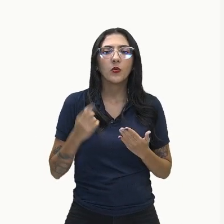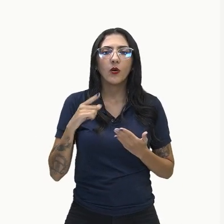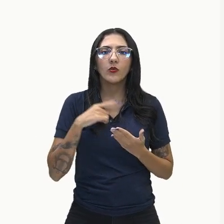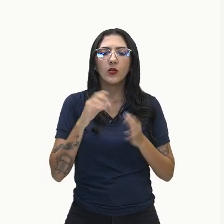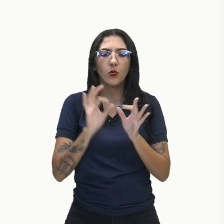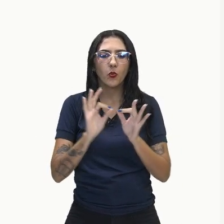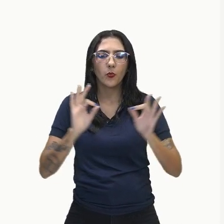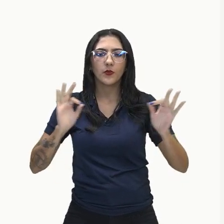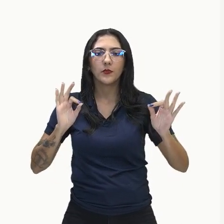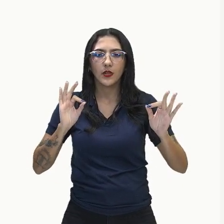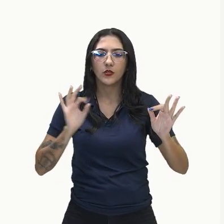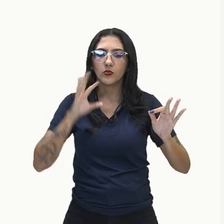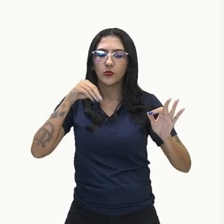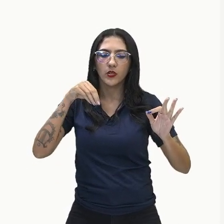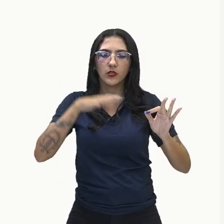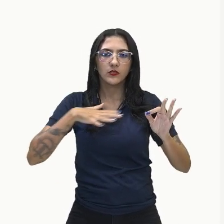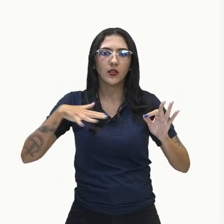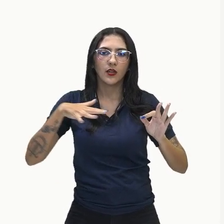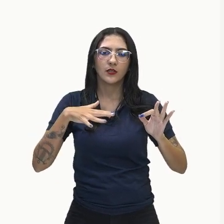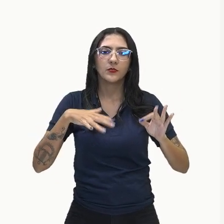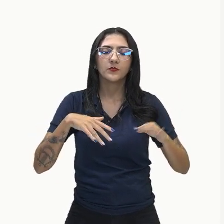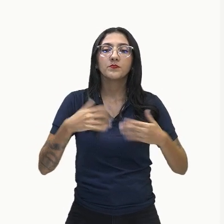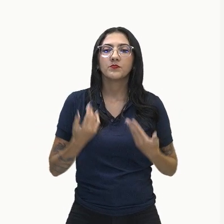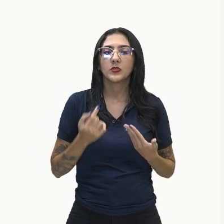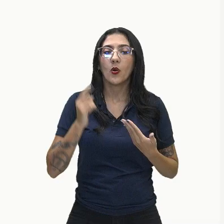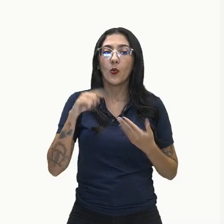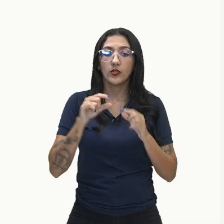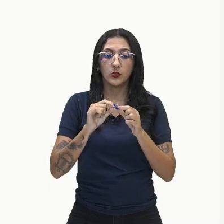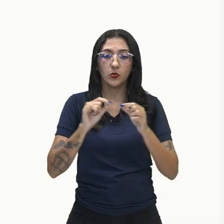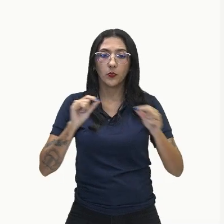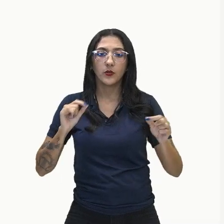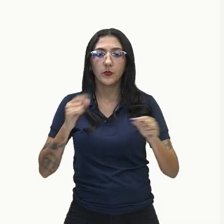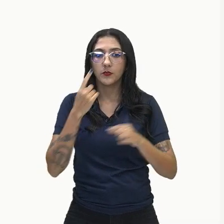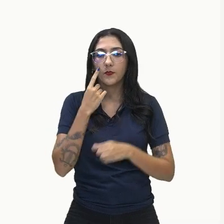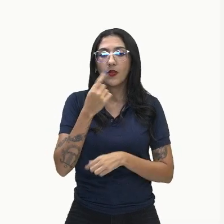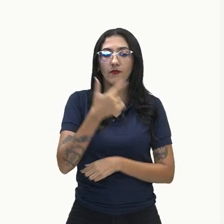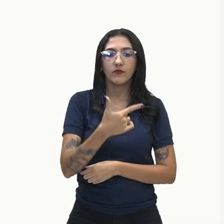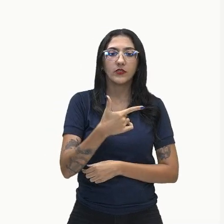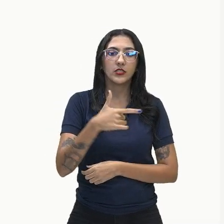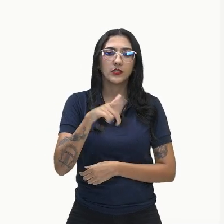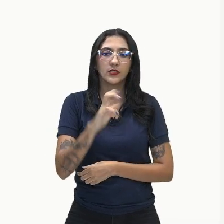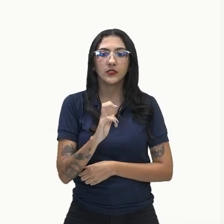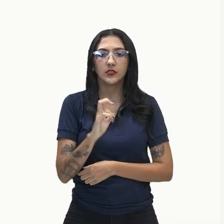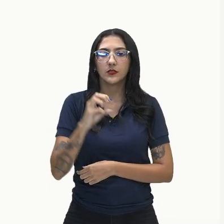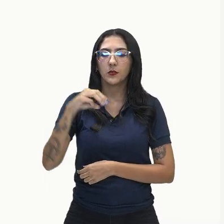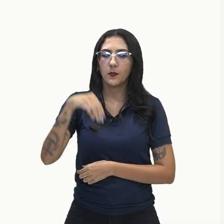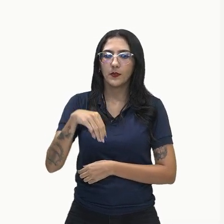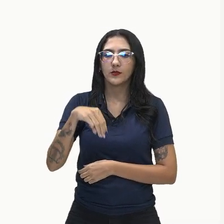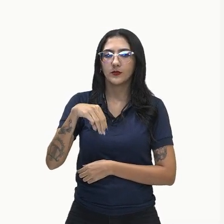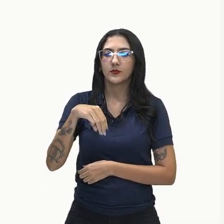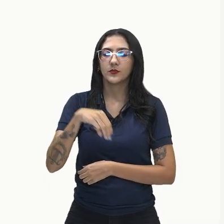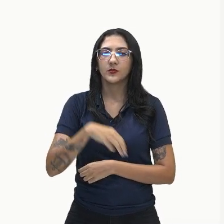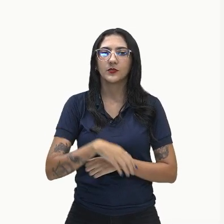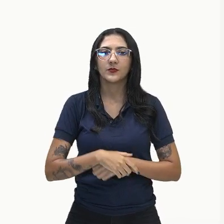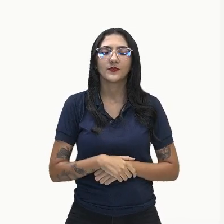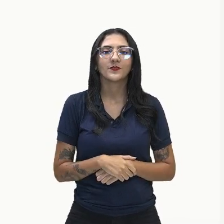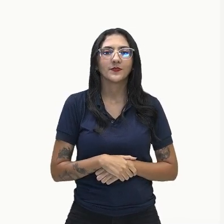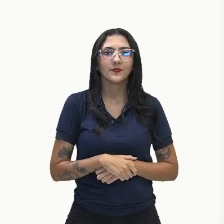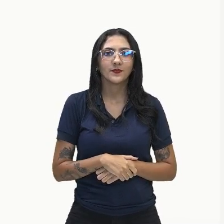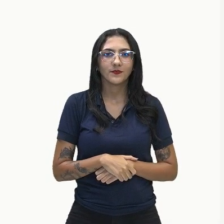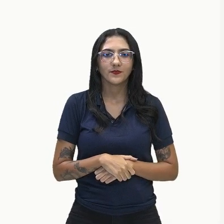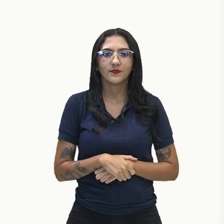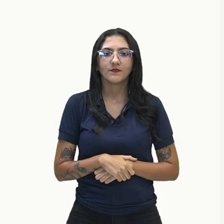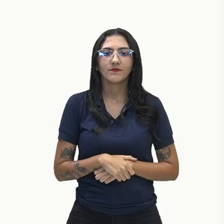cerca diagonal que cruza o terreno? Esse comprimento será de 25